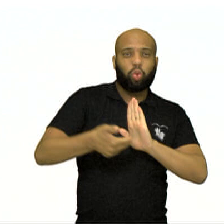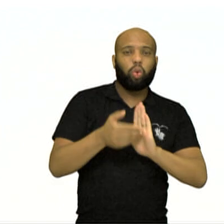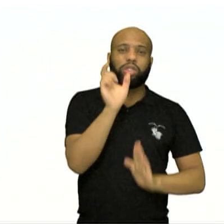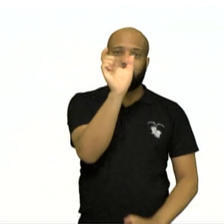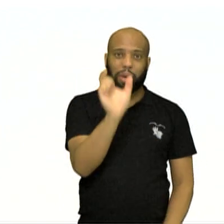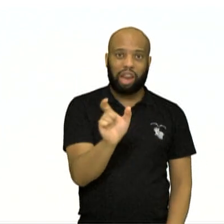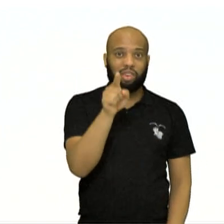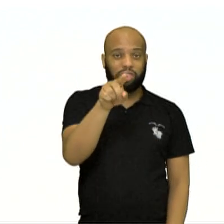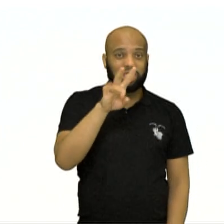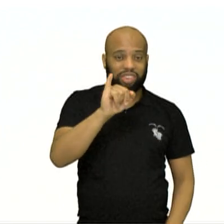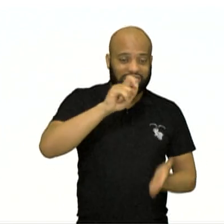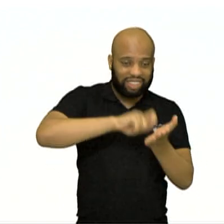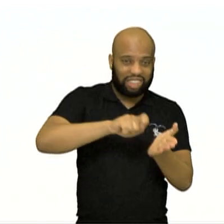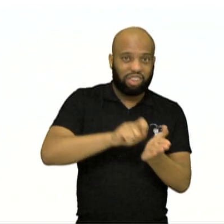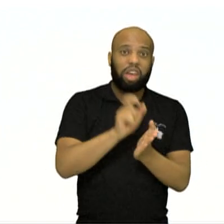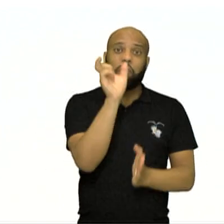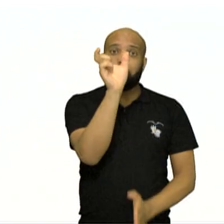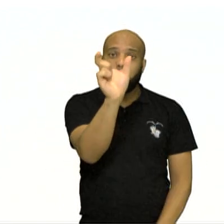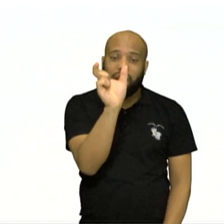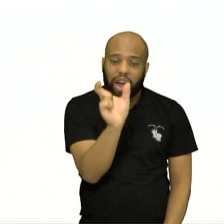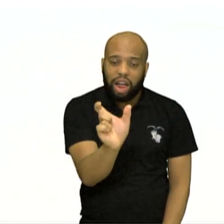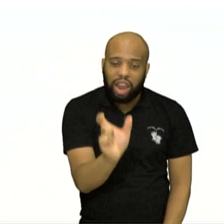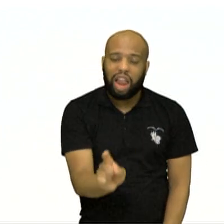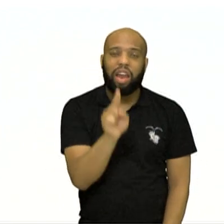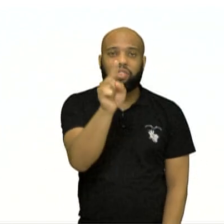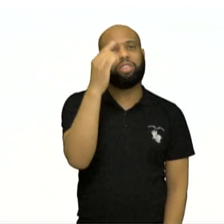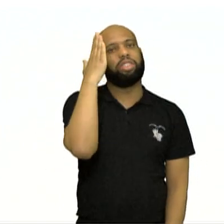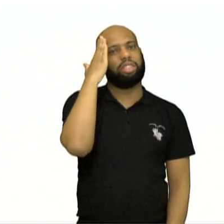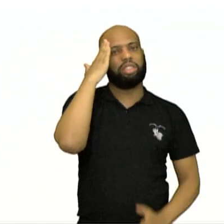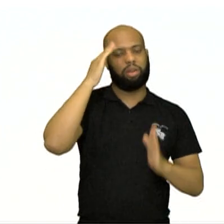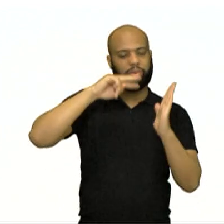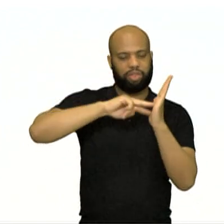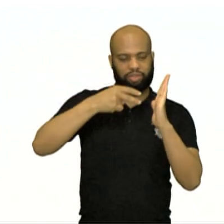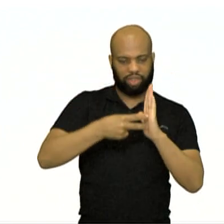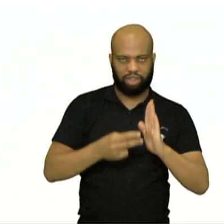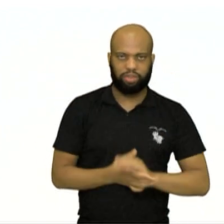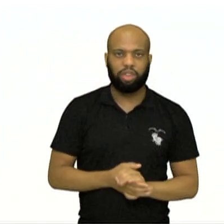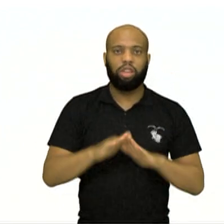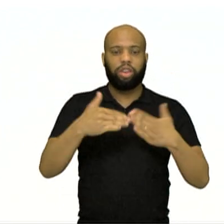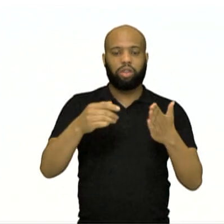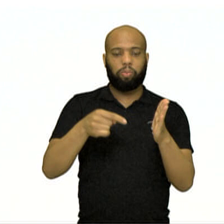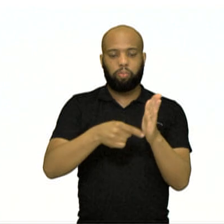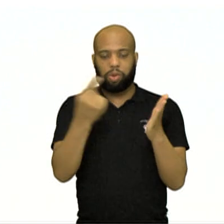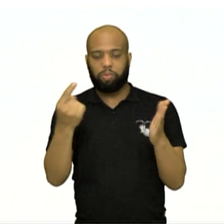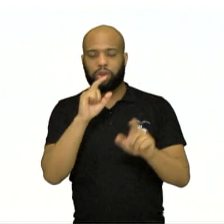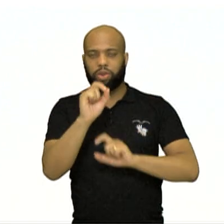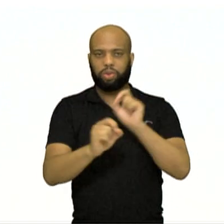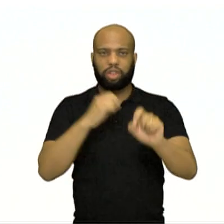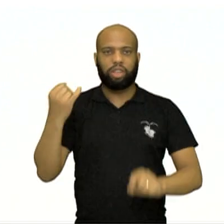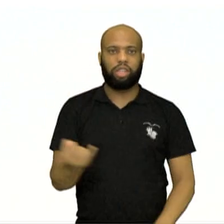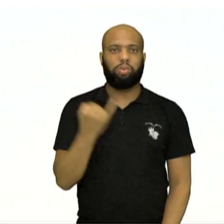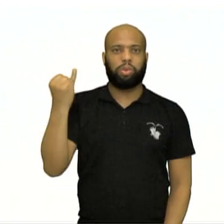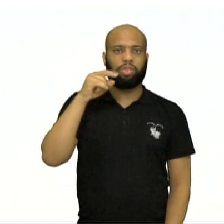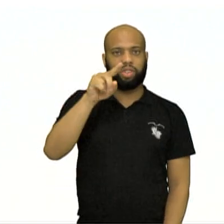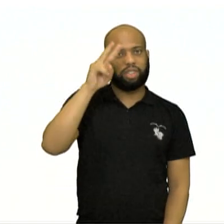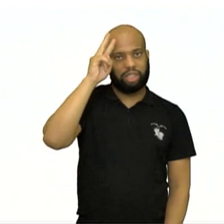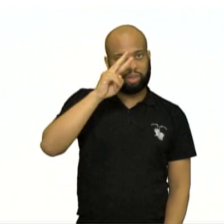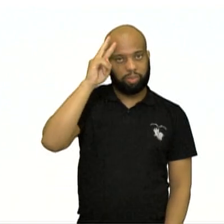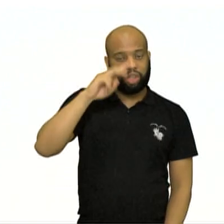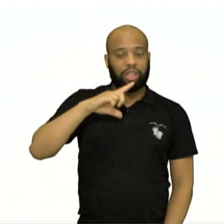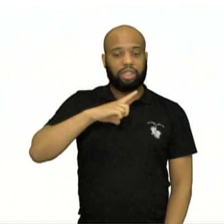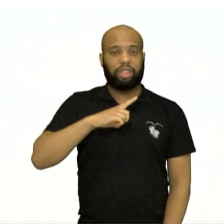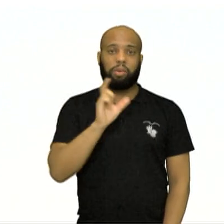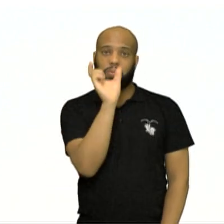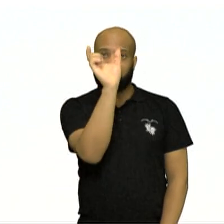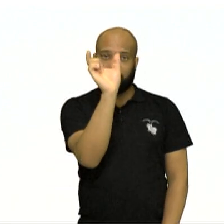seus significados. Para você conseguir fazer isso, lembre-se primeiro que existem as palavras